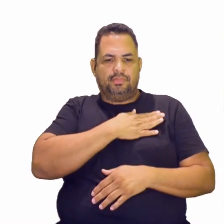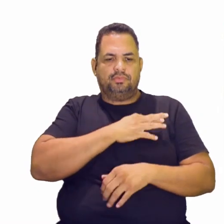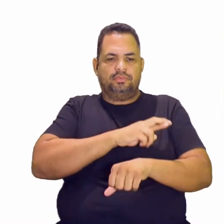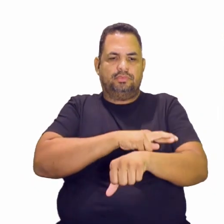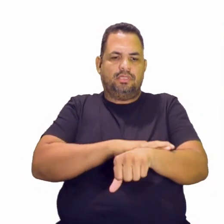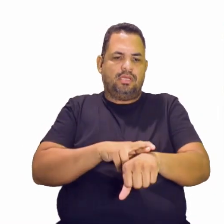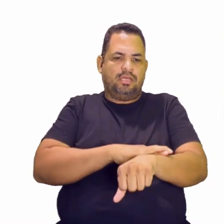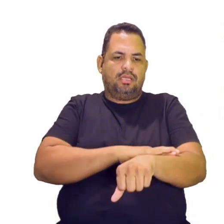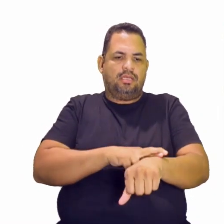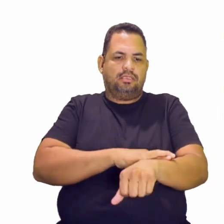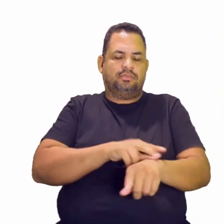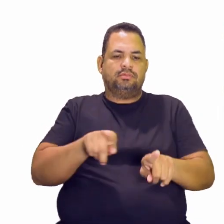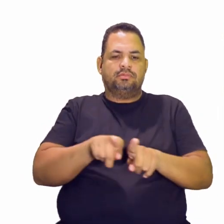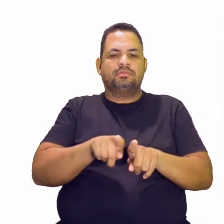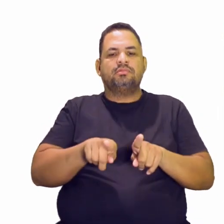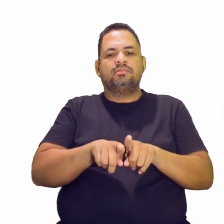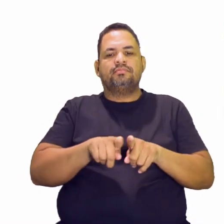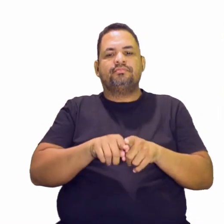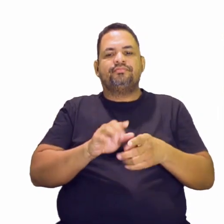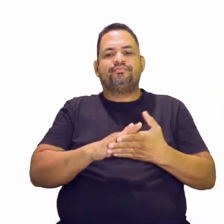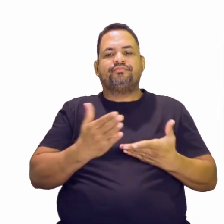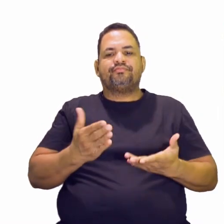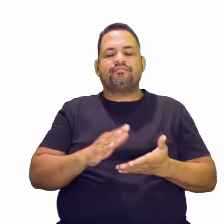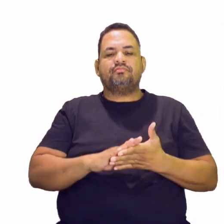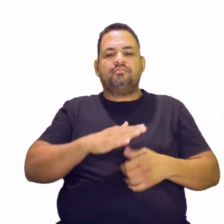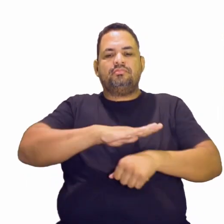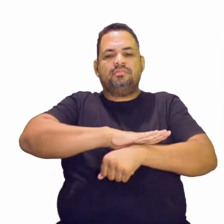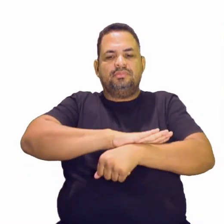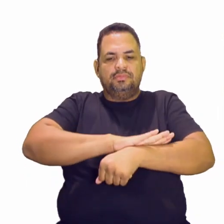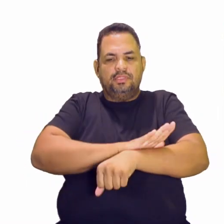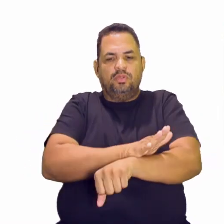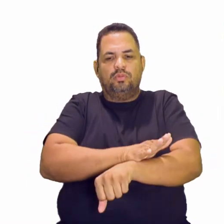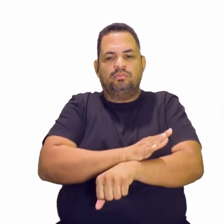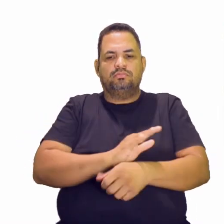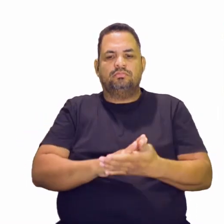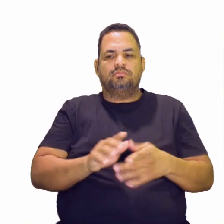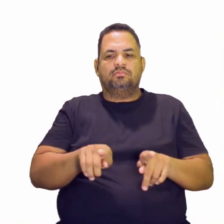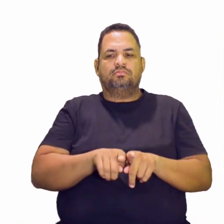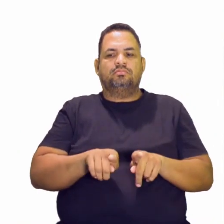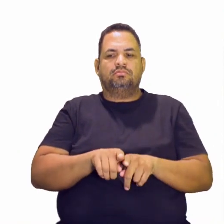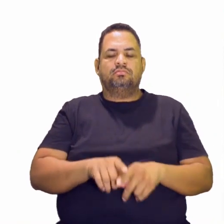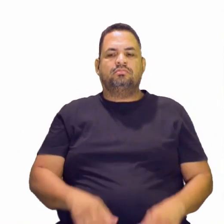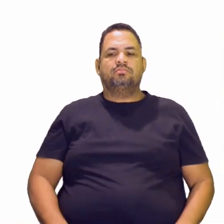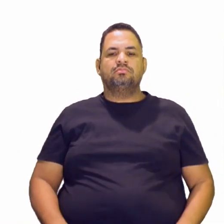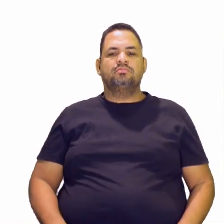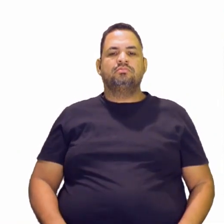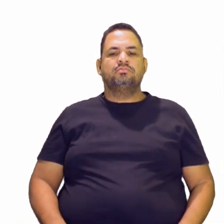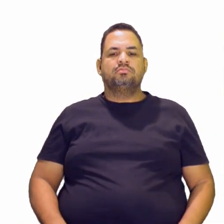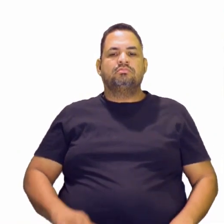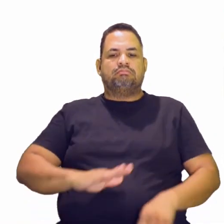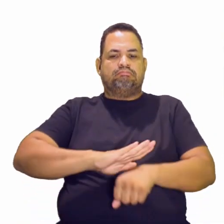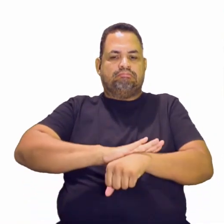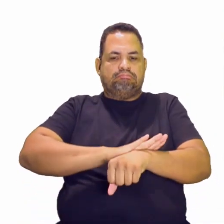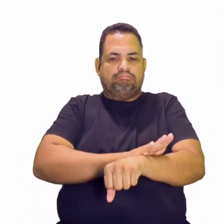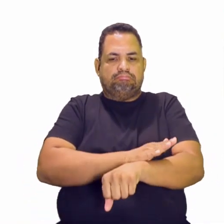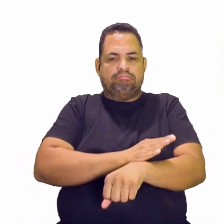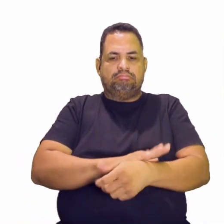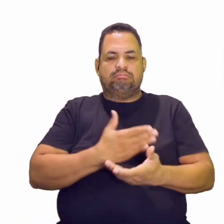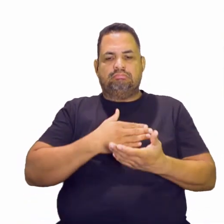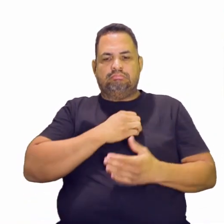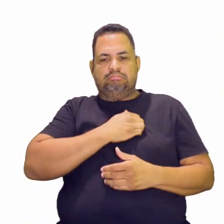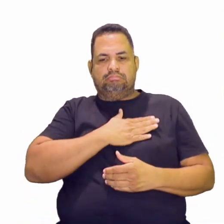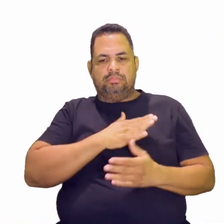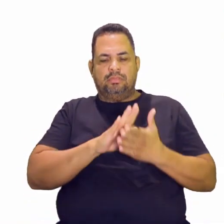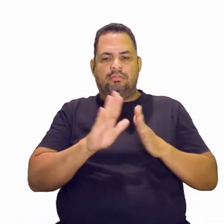raça, tem o fator econômico. Então, o racismo, o